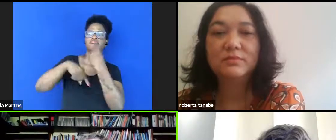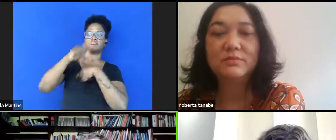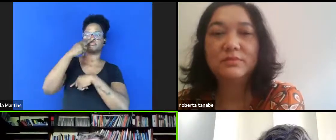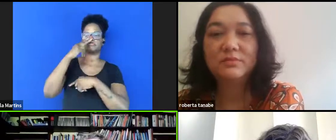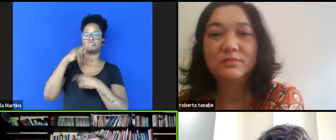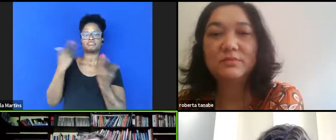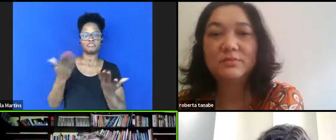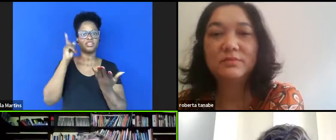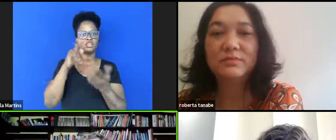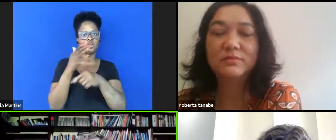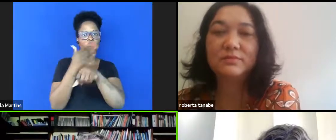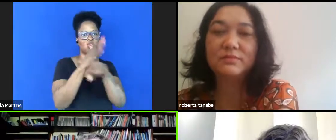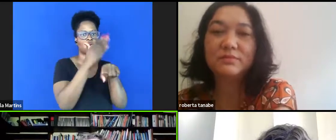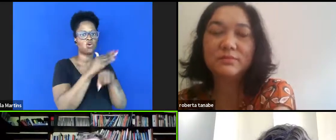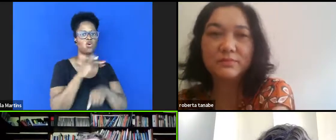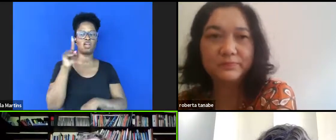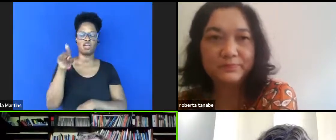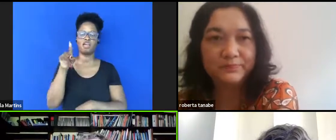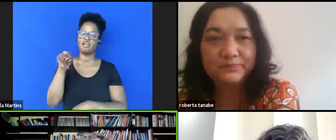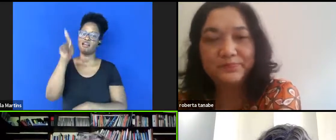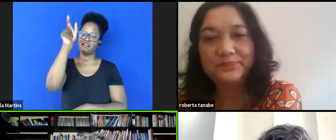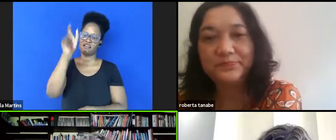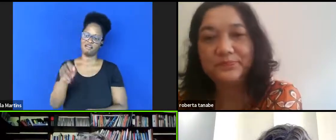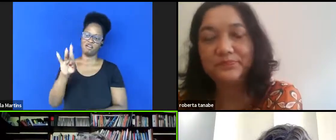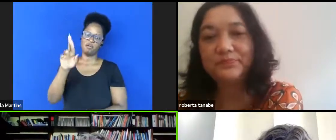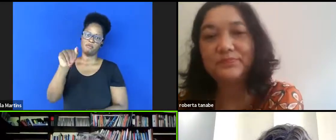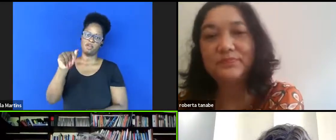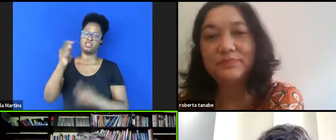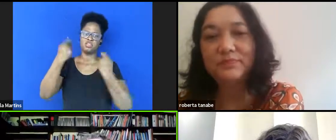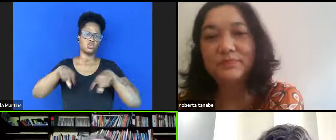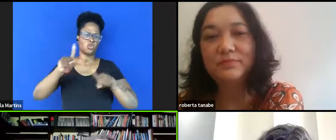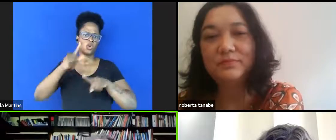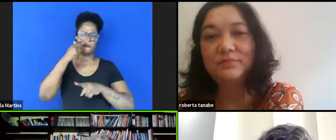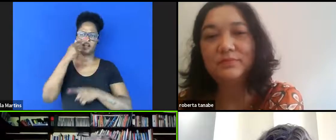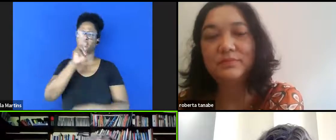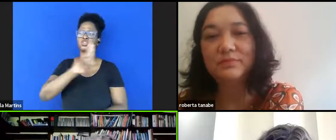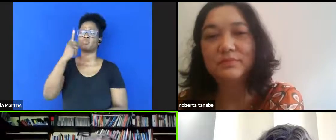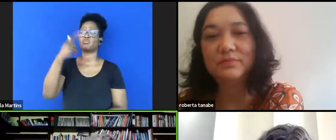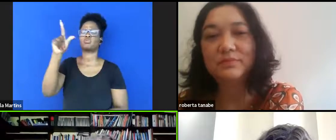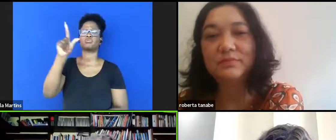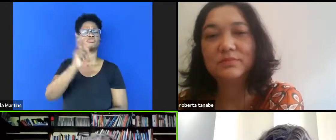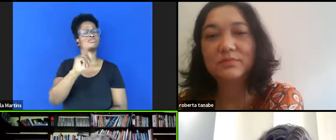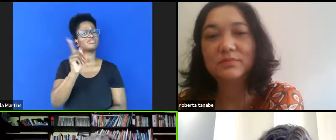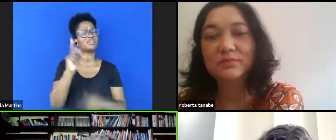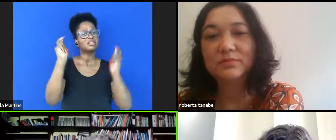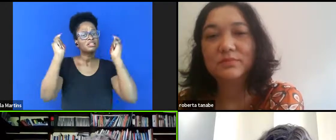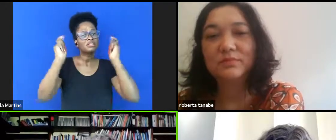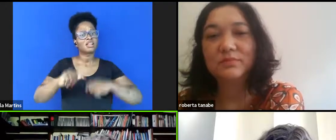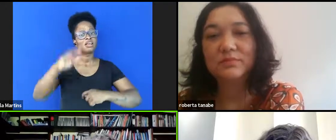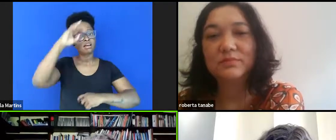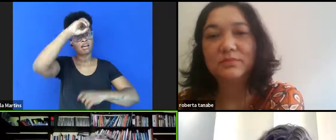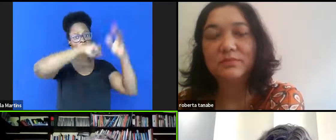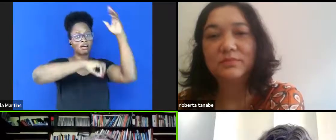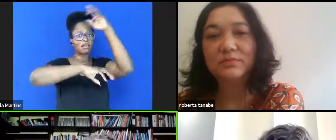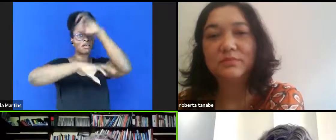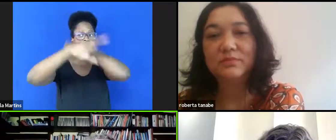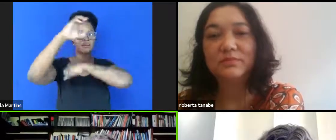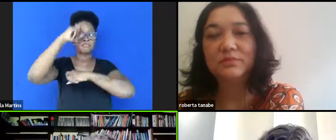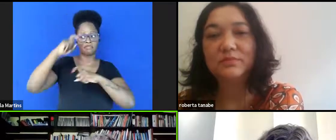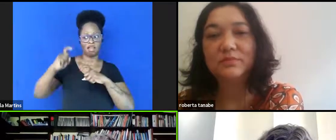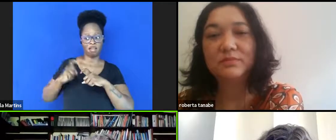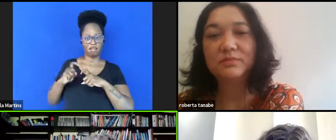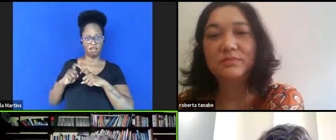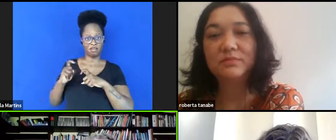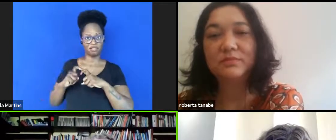que é o exercício que Roberta viveu, não precisando trocar de nomes, mas podendo ter aprendido como médica, se